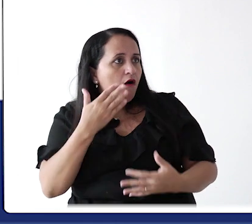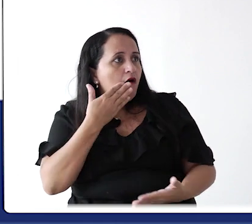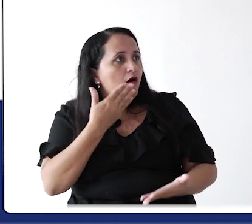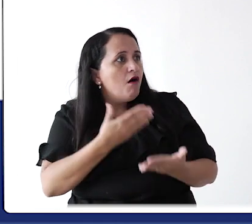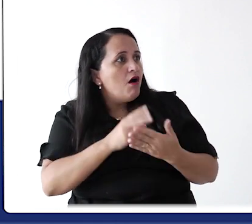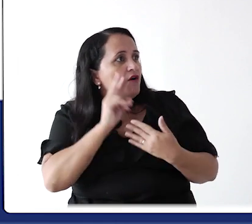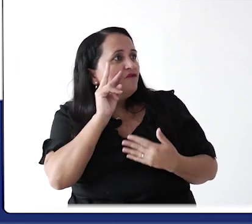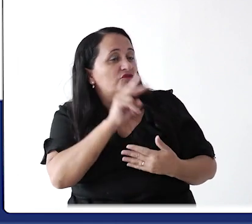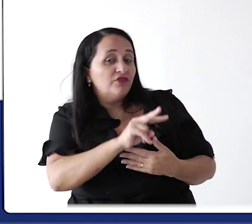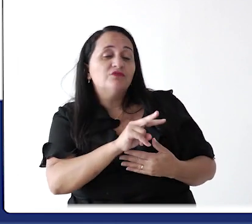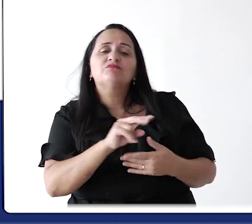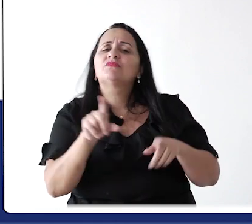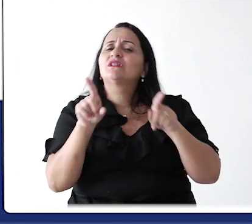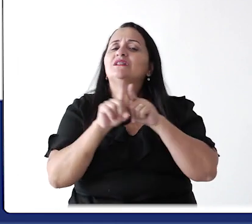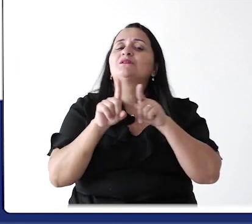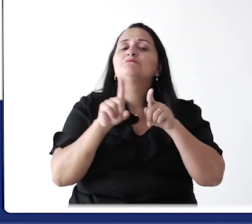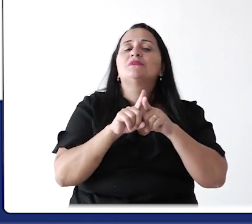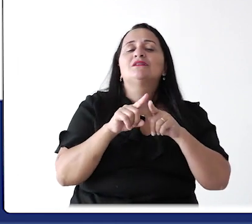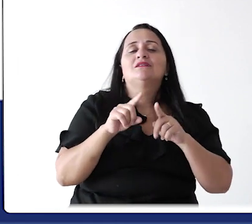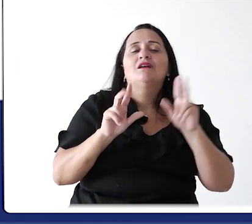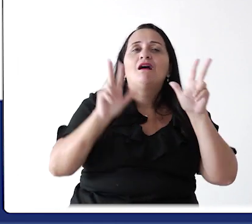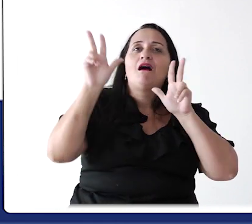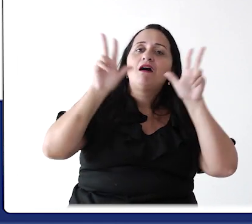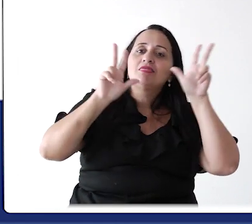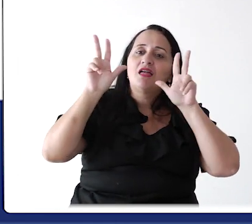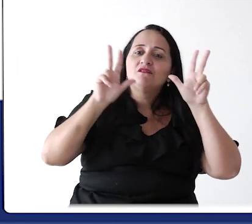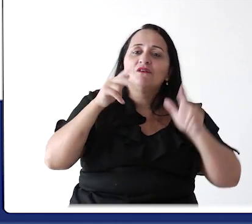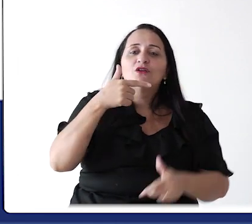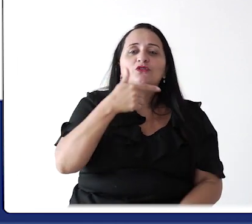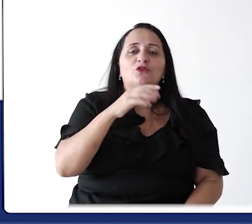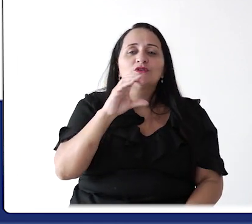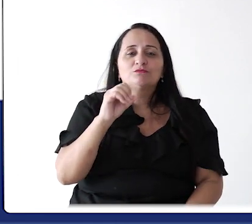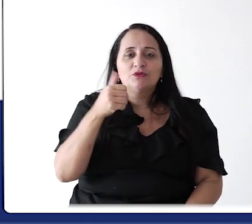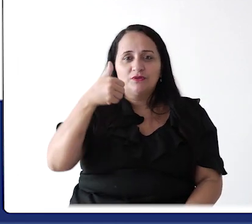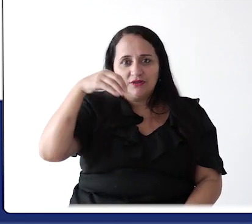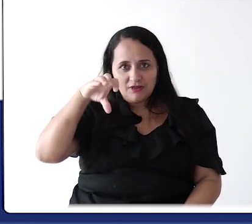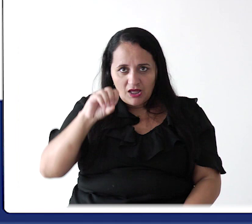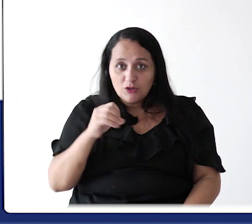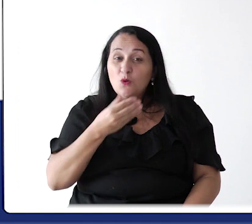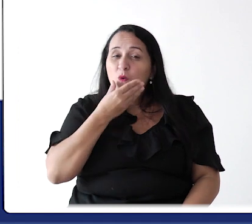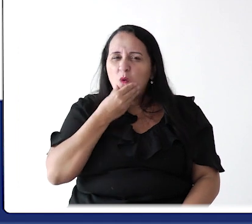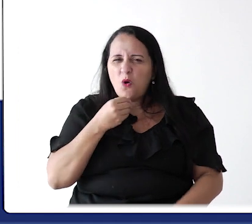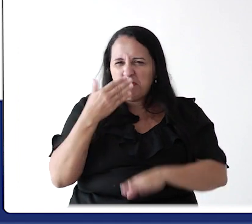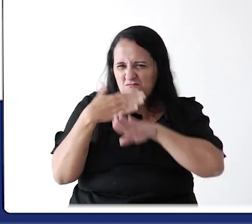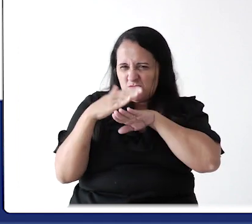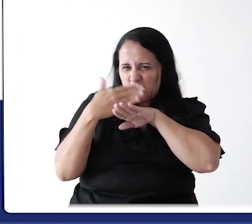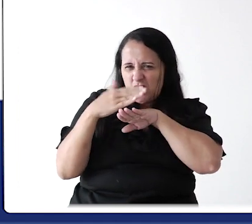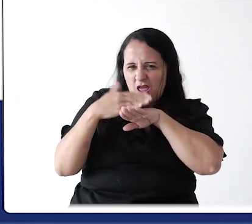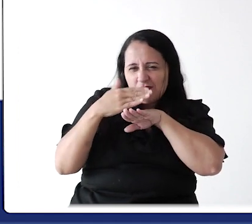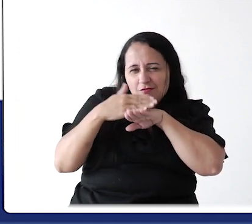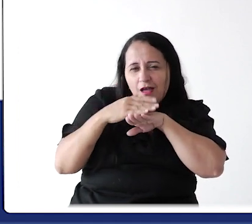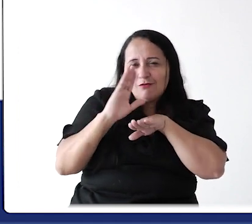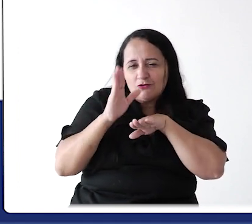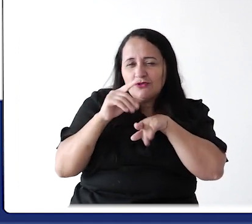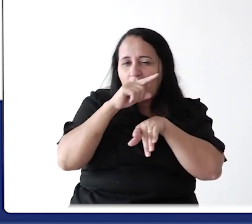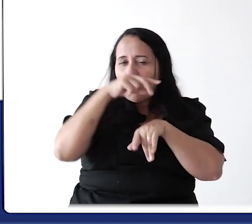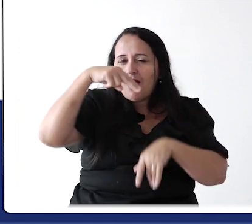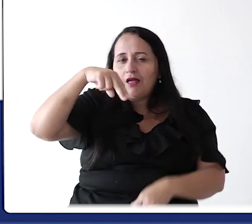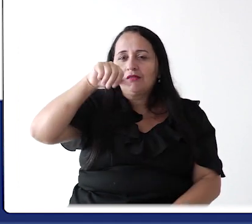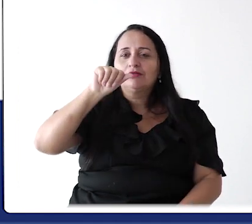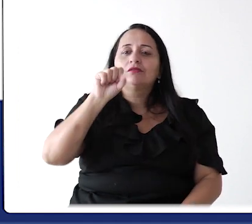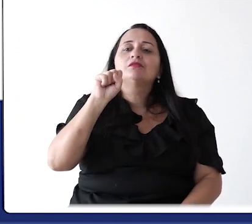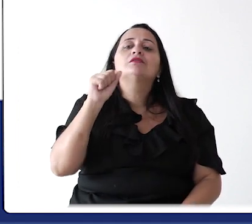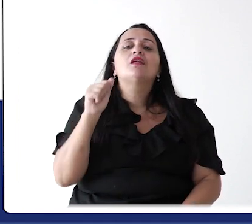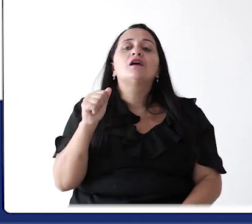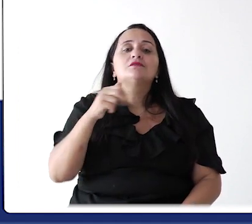2010, durante o desfile da Grande Rio, um dublê americano treinado pela NASA passeou sobre o